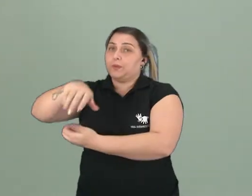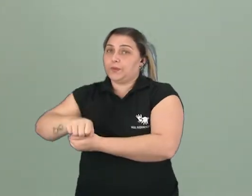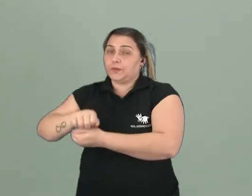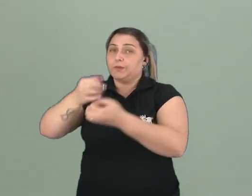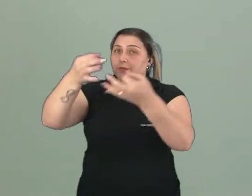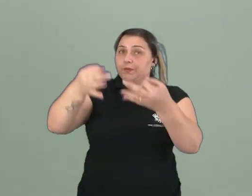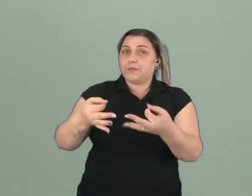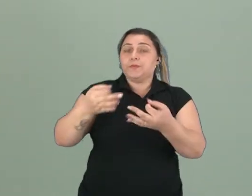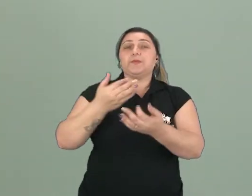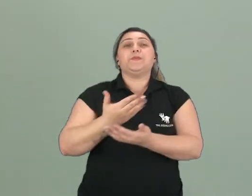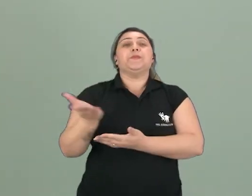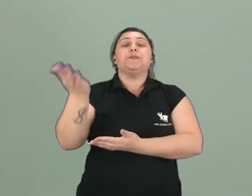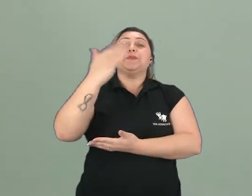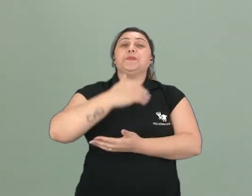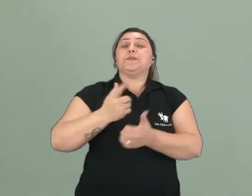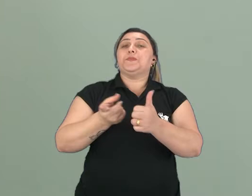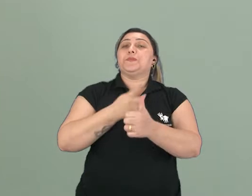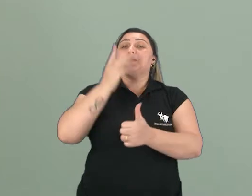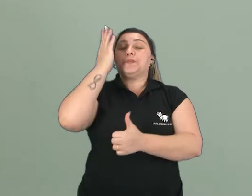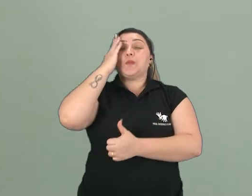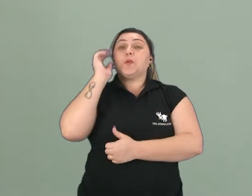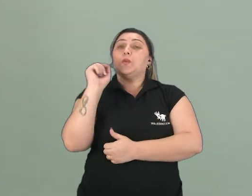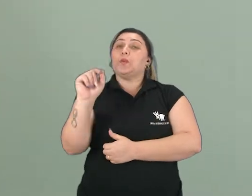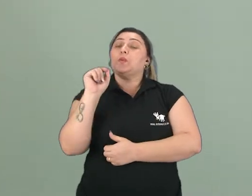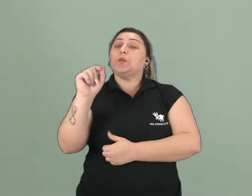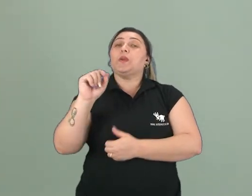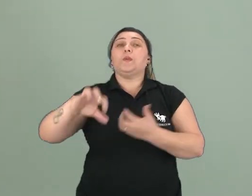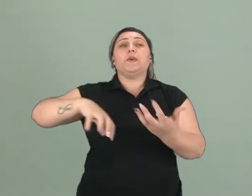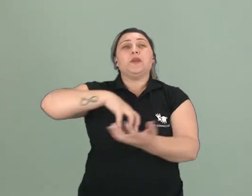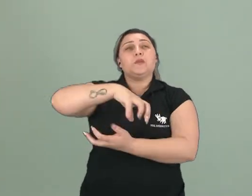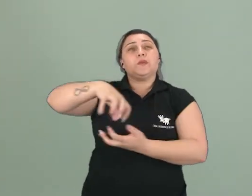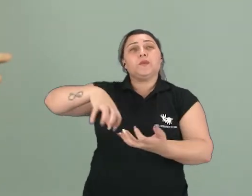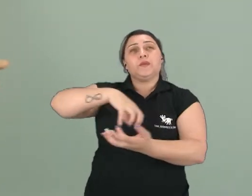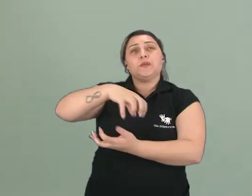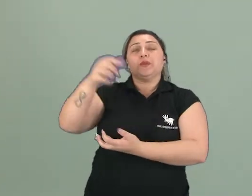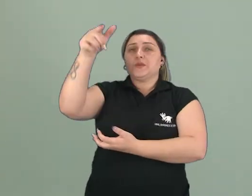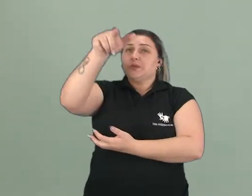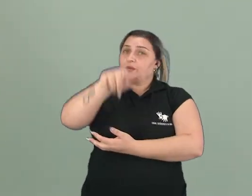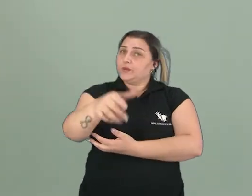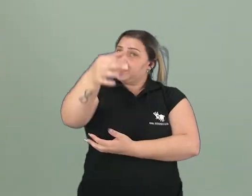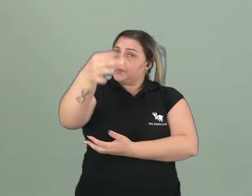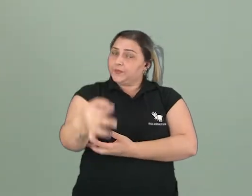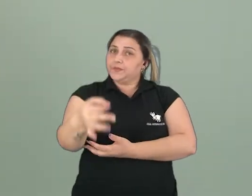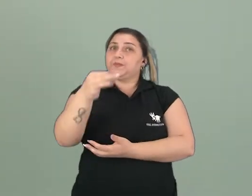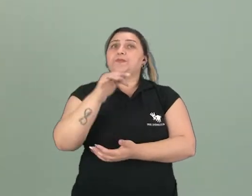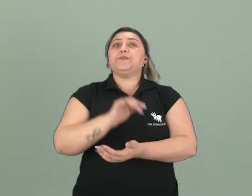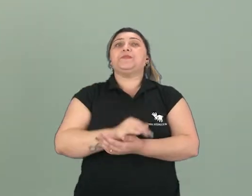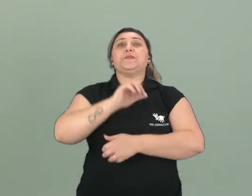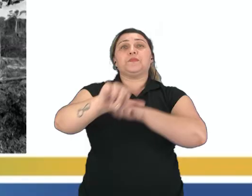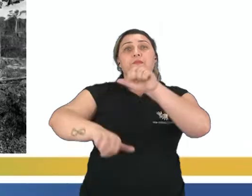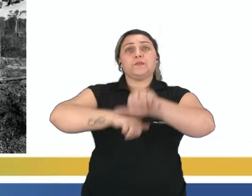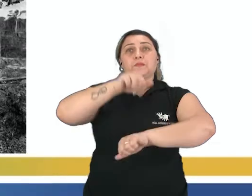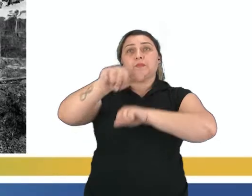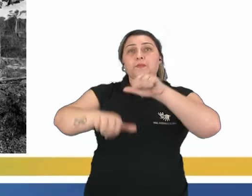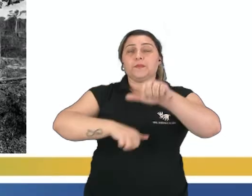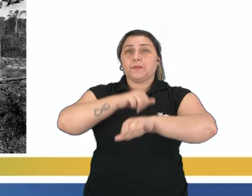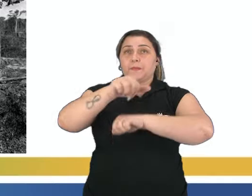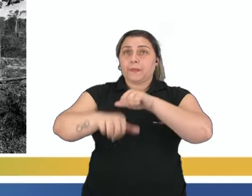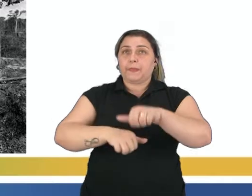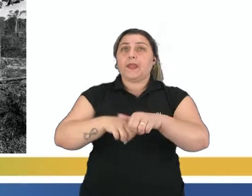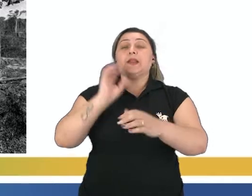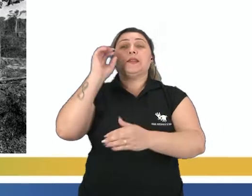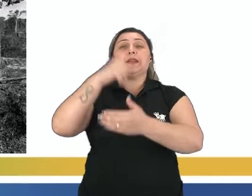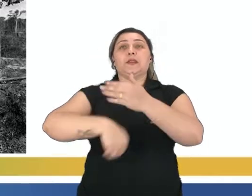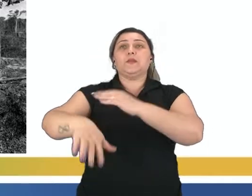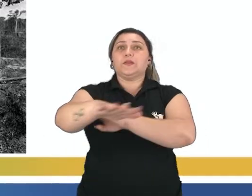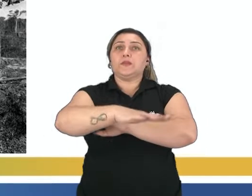certo? Então vamos lá, primeiro vamos entender o que é uma revolução, novamente, certo? É uma mudança radical